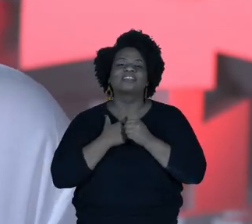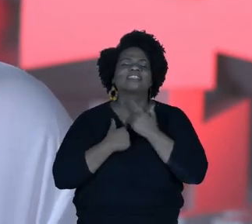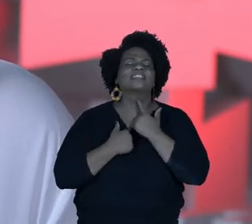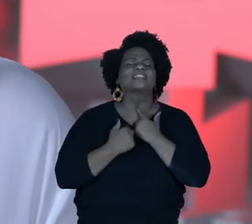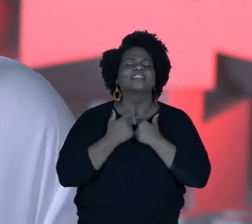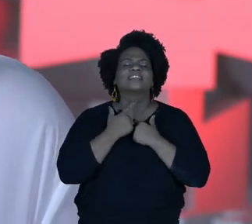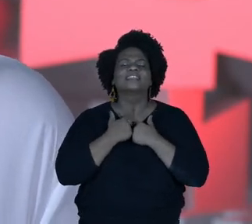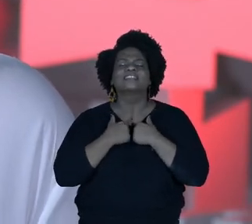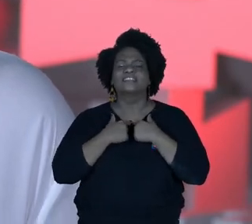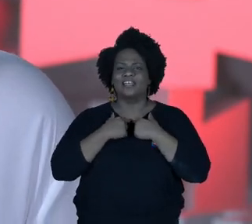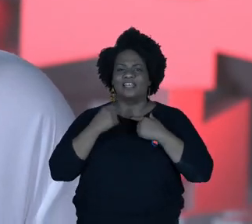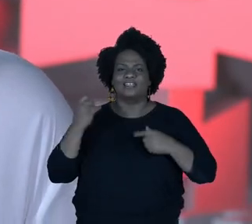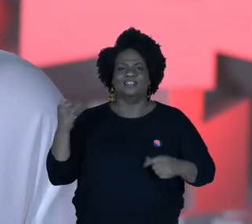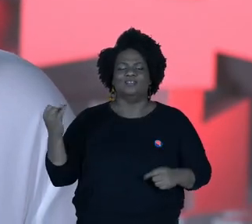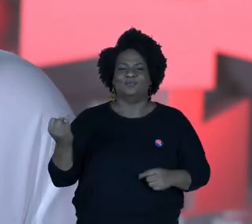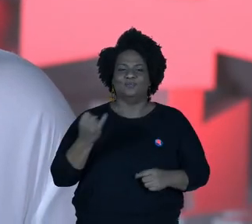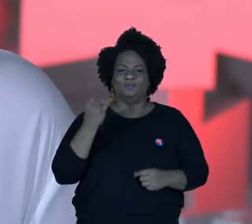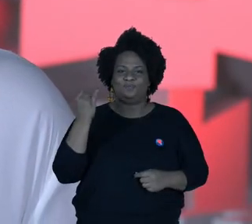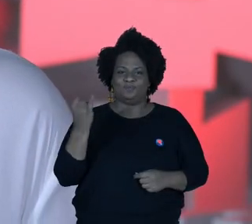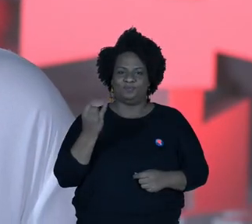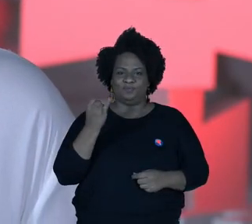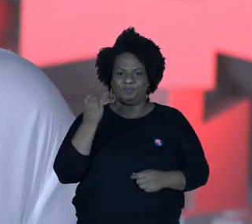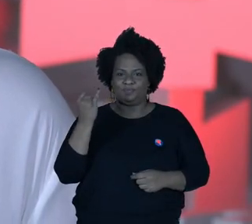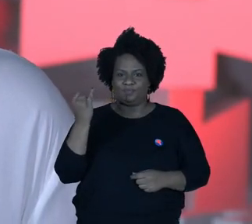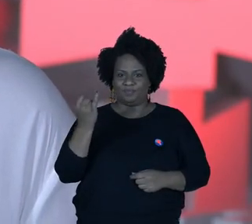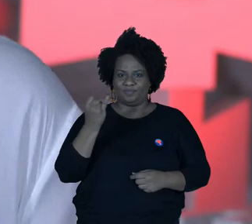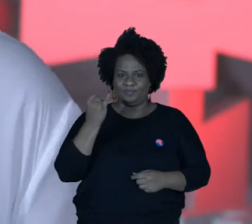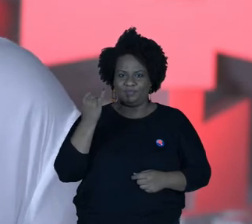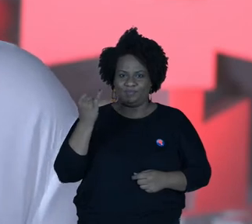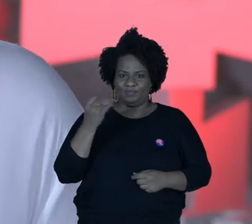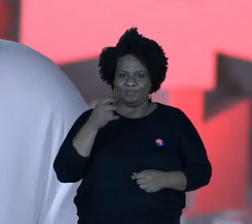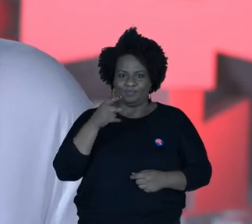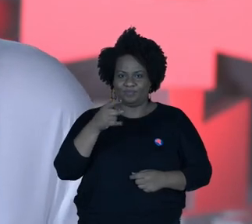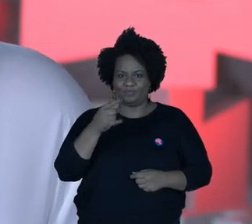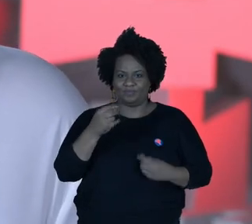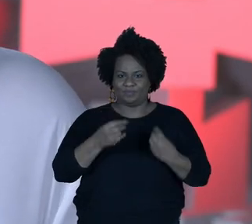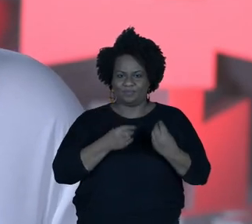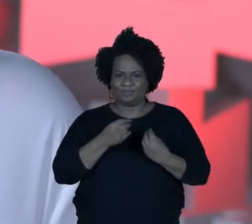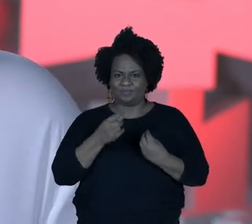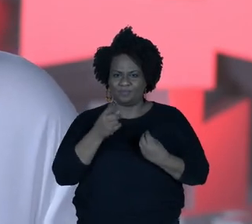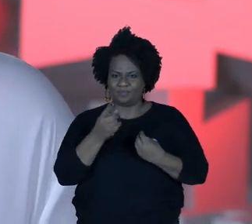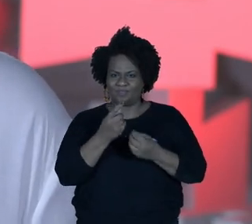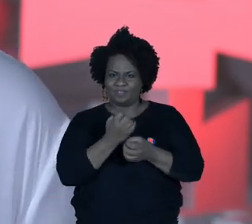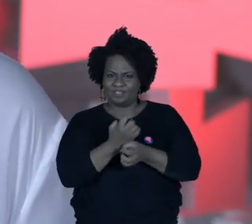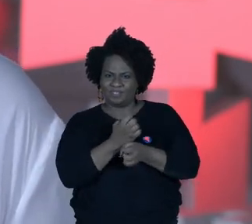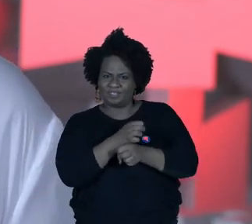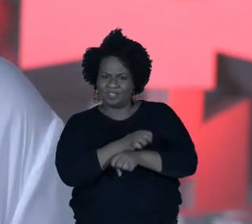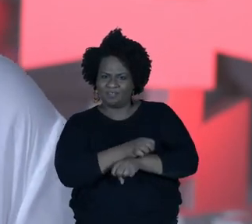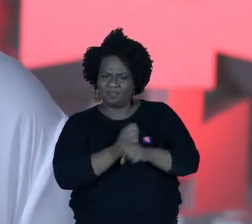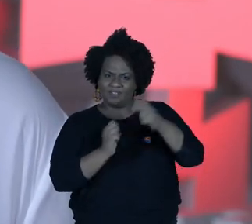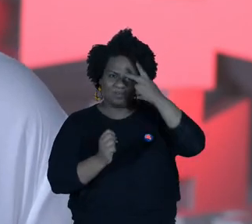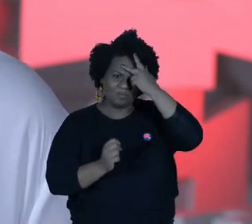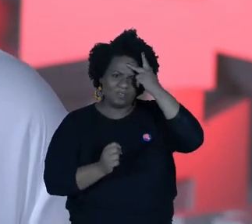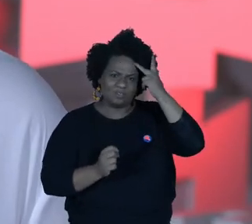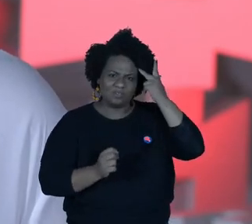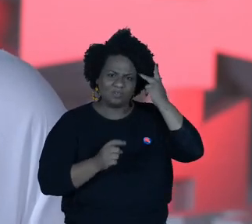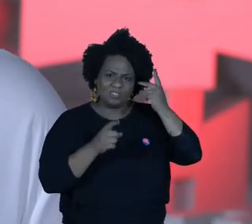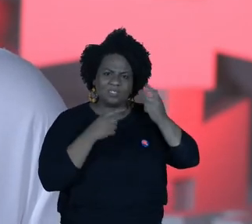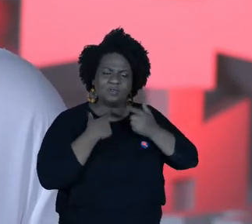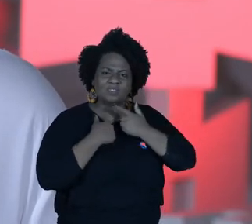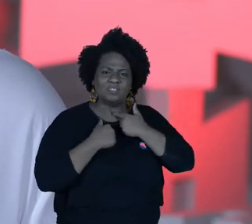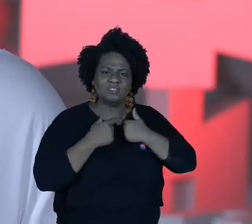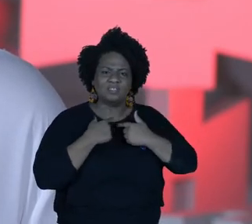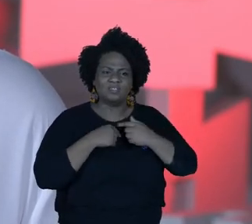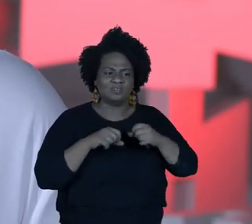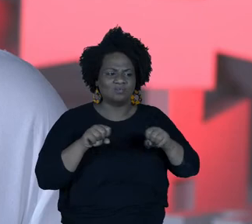importante. É como você escraviza uma pessoa, você corrompe seu desejo.